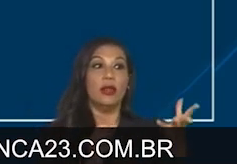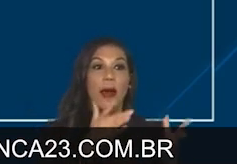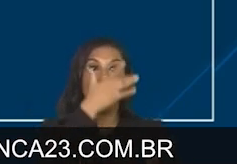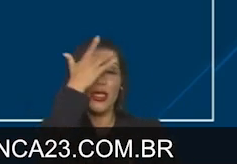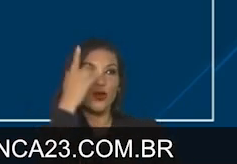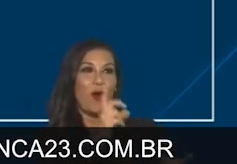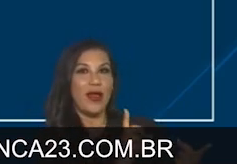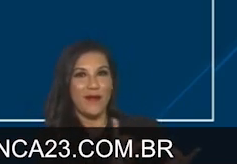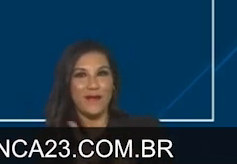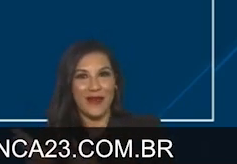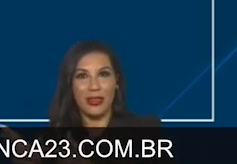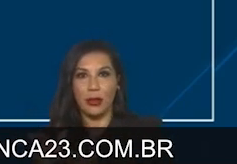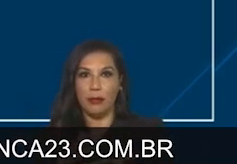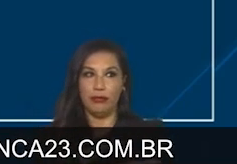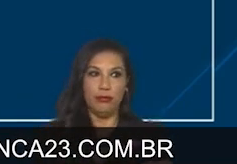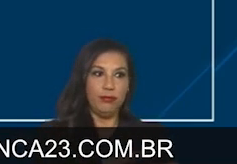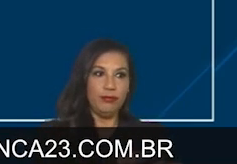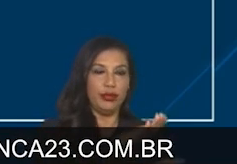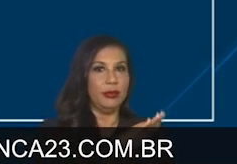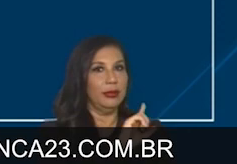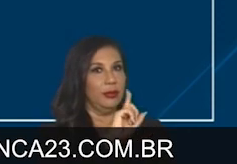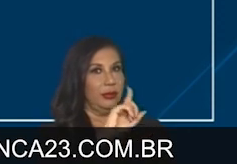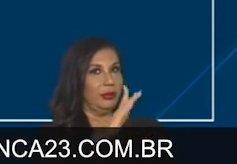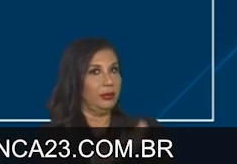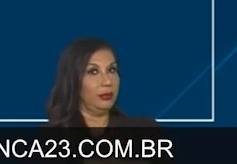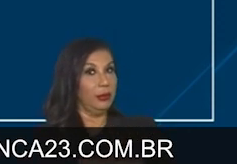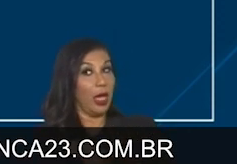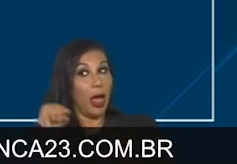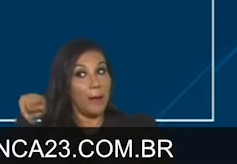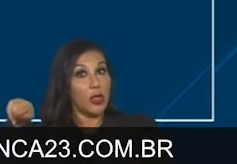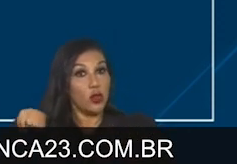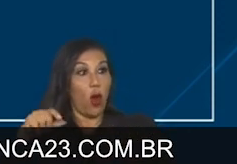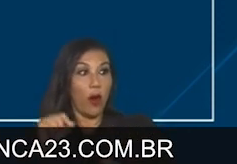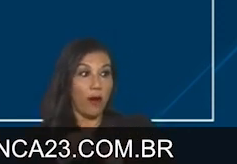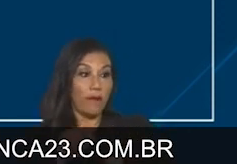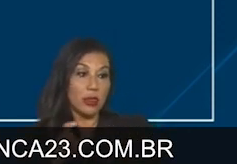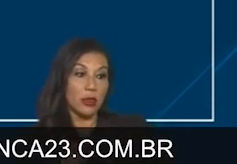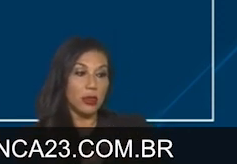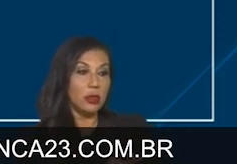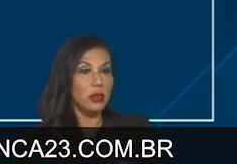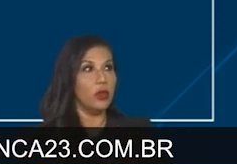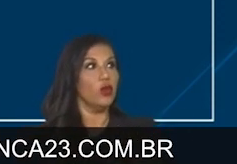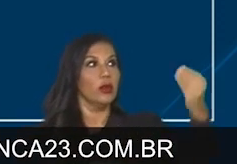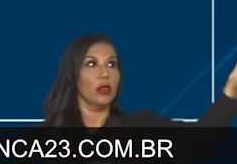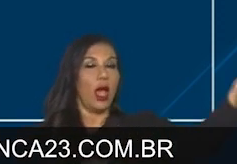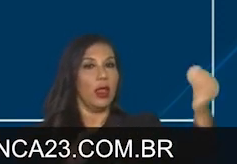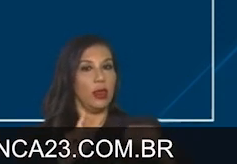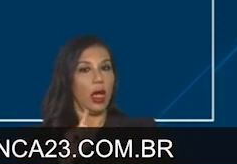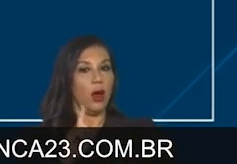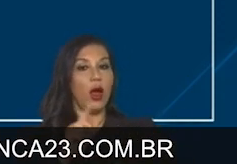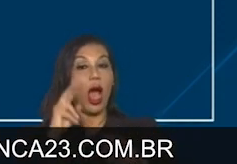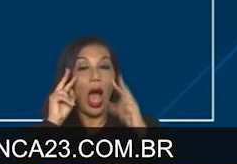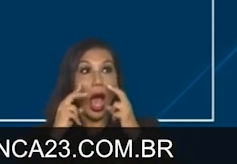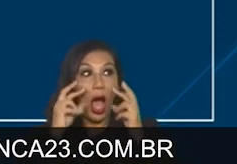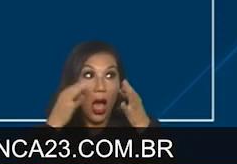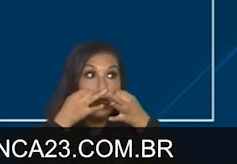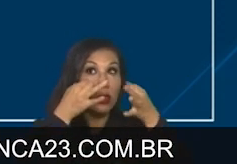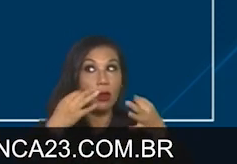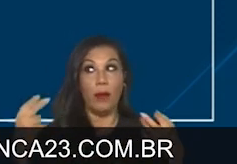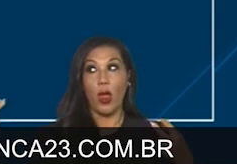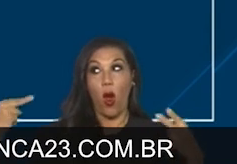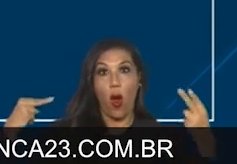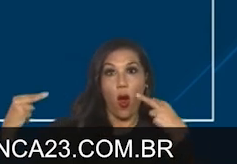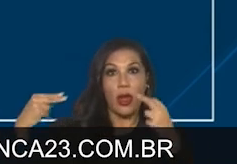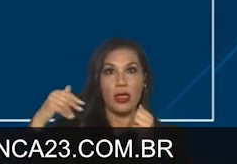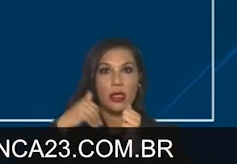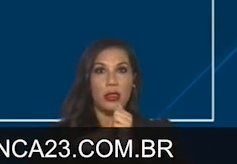vendedor passar na maquininha. O próprio consumidor é quem deve fazer isso. Prestar atenção também, se não tem ninguém olhando,